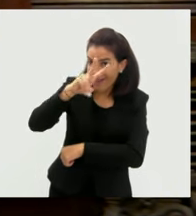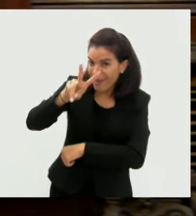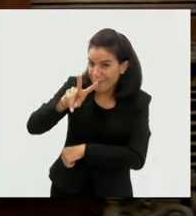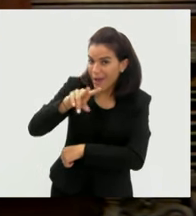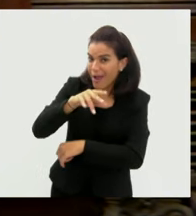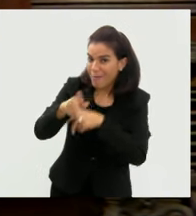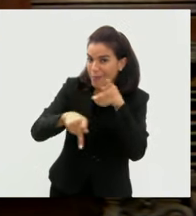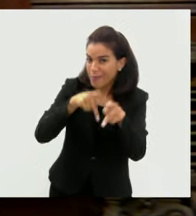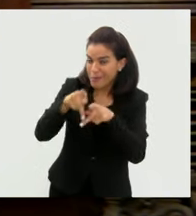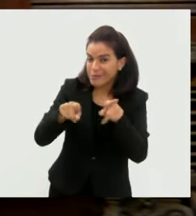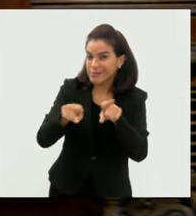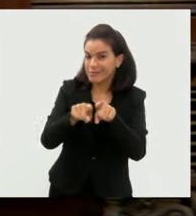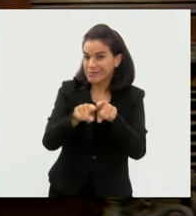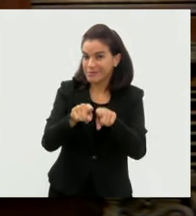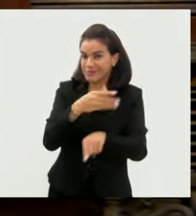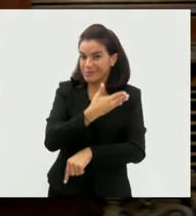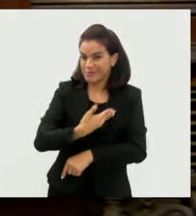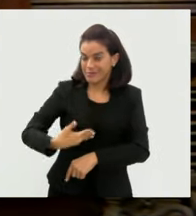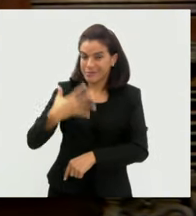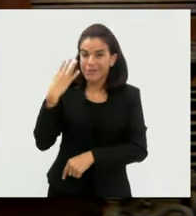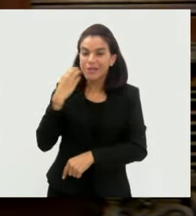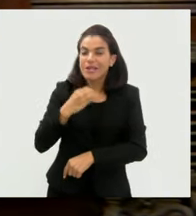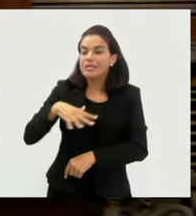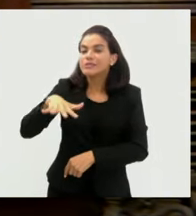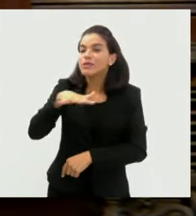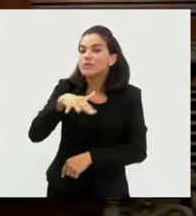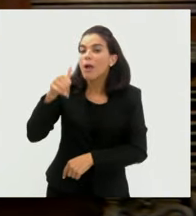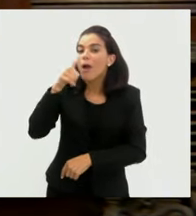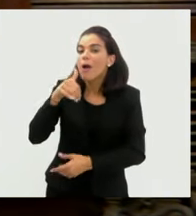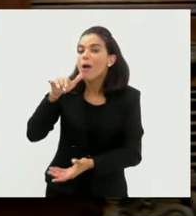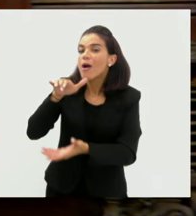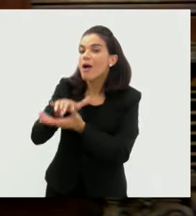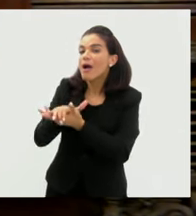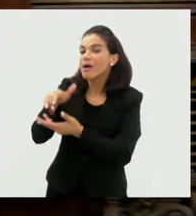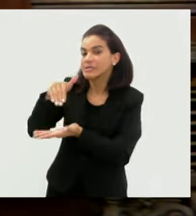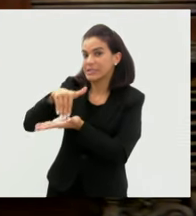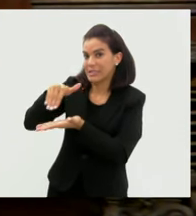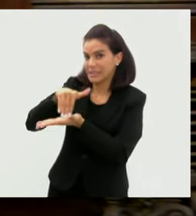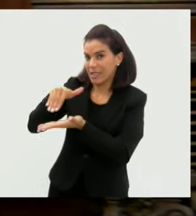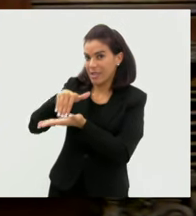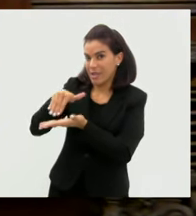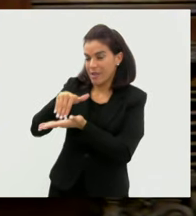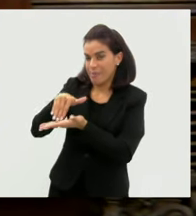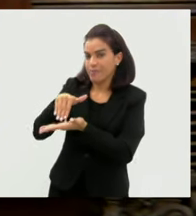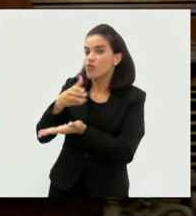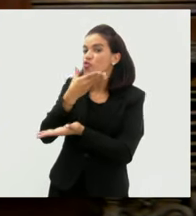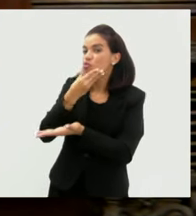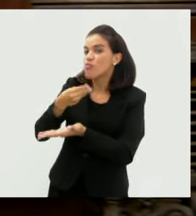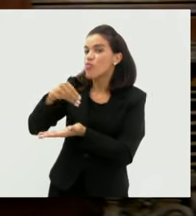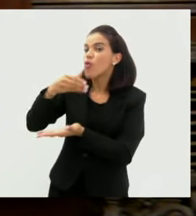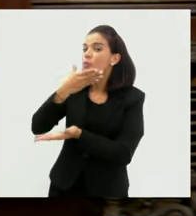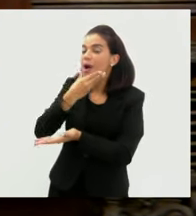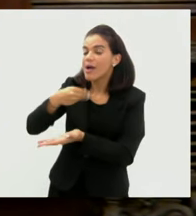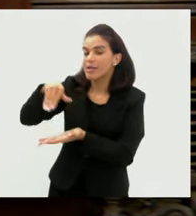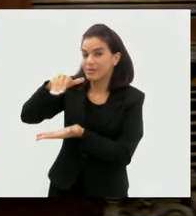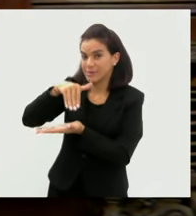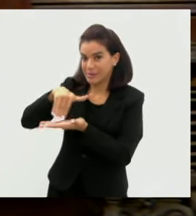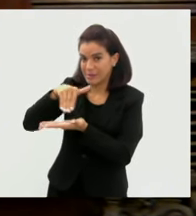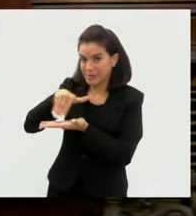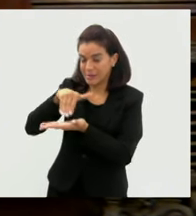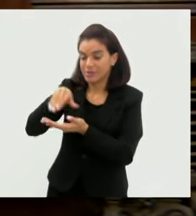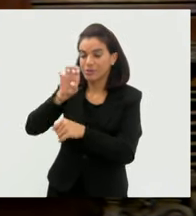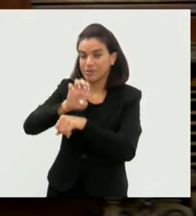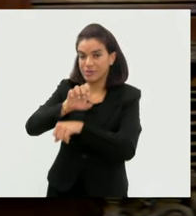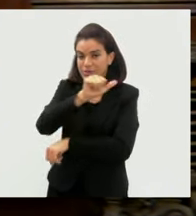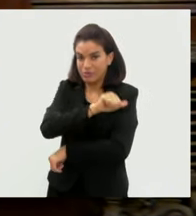e do governador do caso do marido da secretária. Está aqui, ó, manchete. Marido de secretária do Estado do Rio de